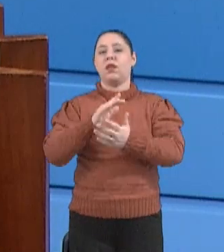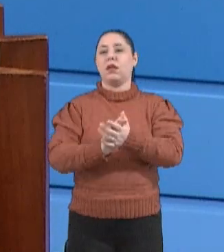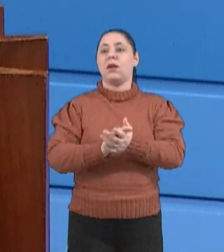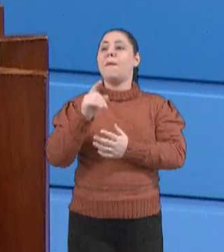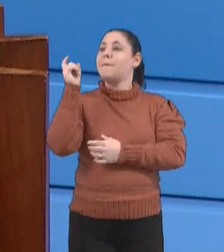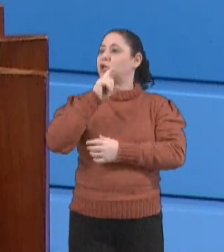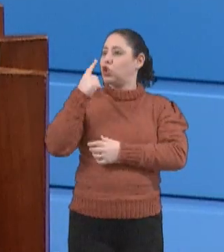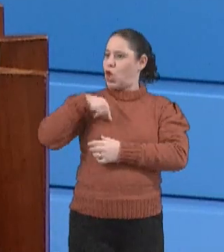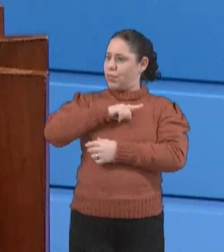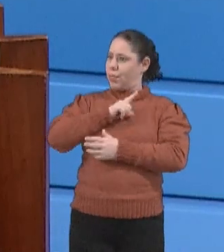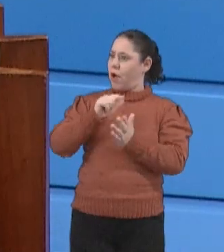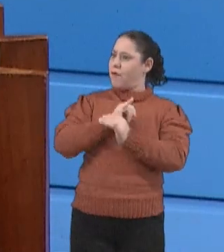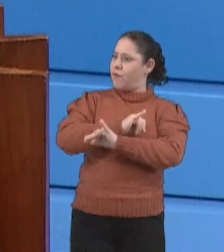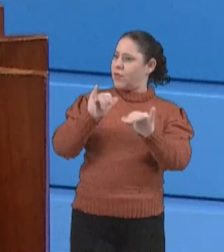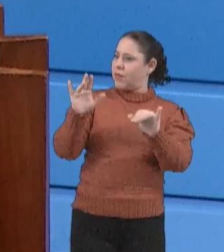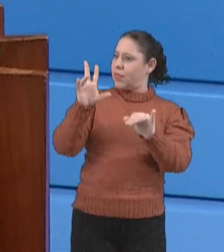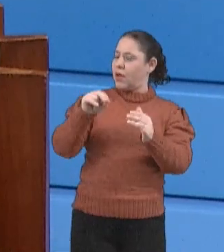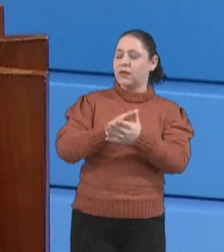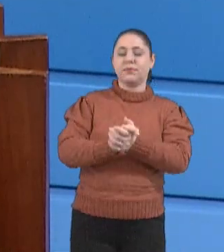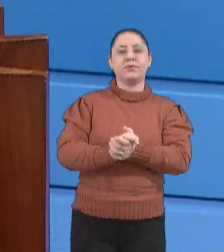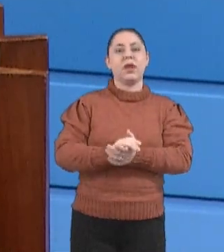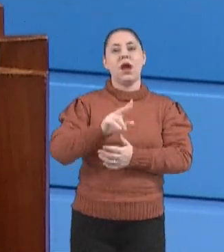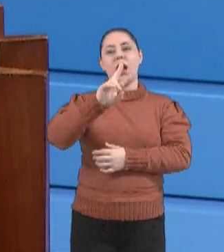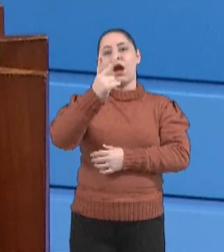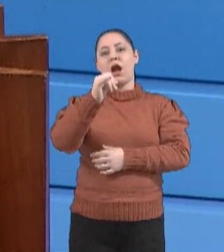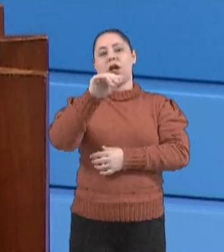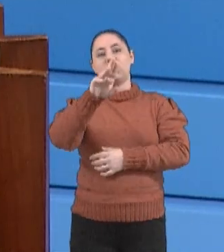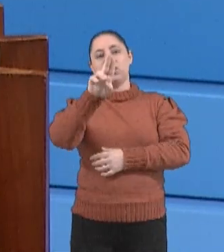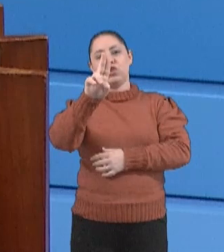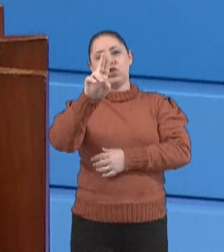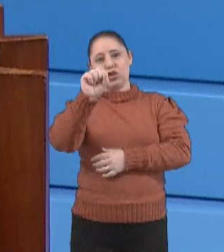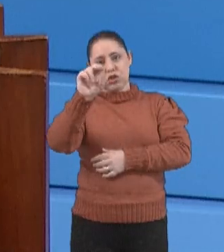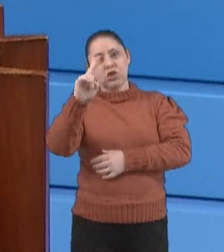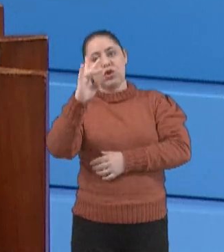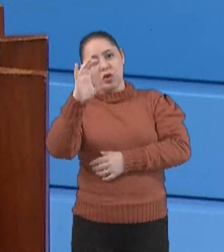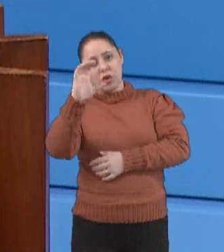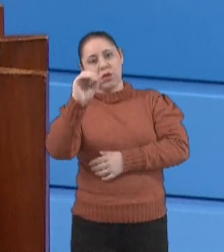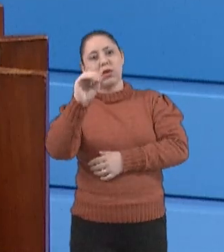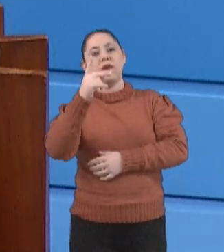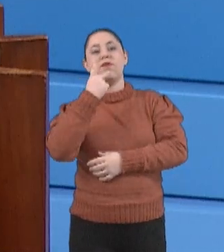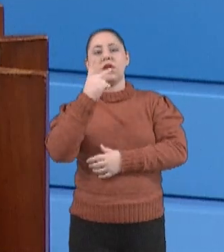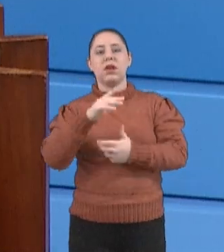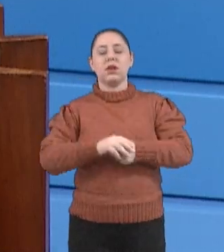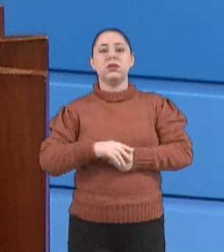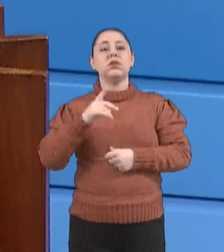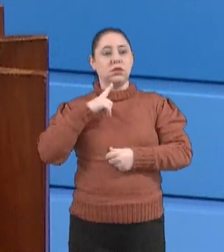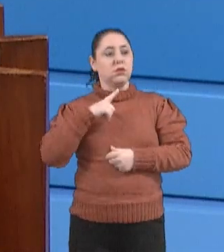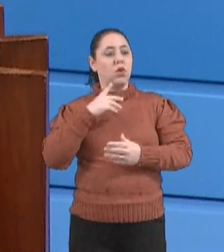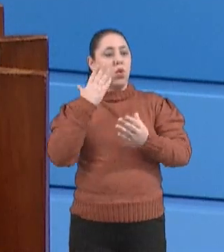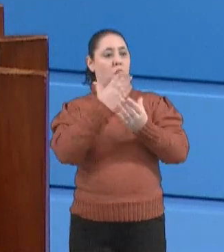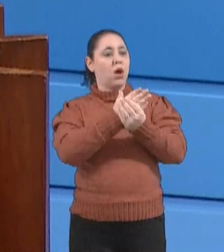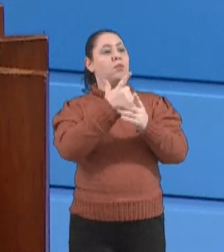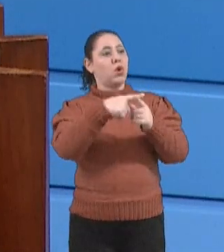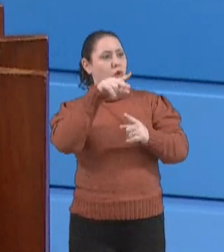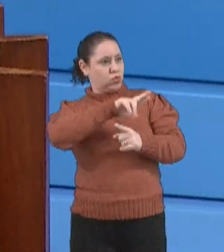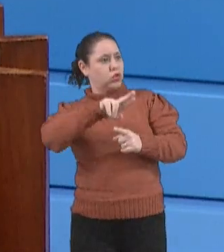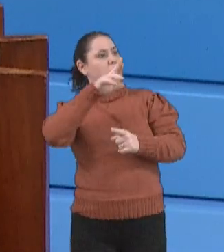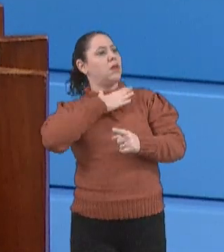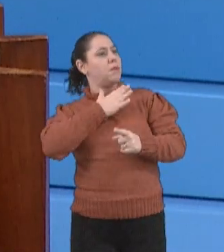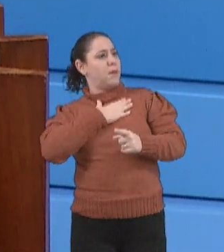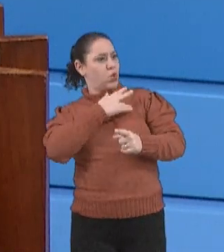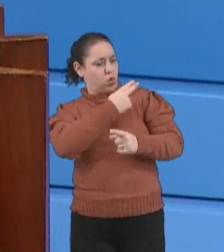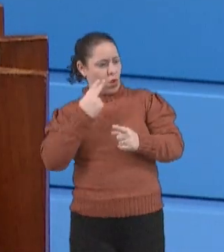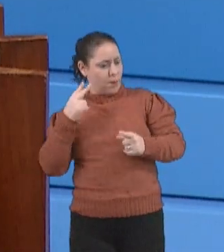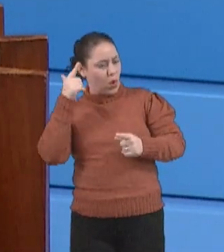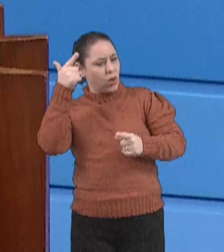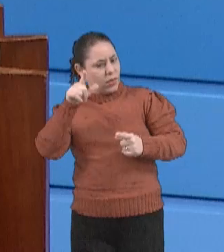desmentindo. Inclusive, como coloca o nome Rachioca, eu vou mandar para a minha assessoria jurídica ver se cabe um processo, tendo em vista que eles estão distorcendo mais